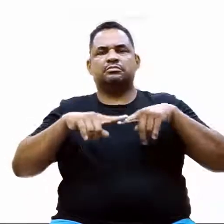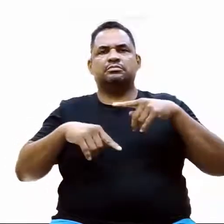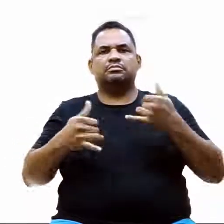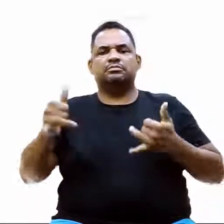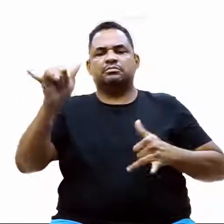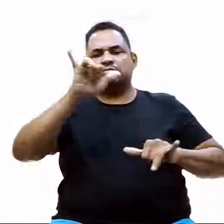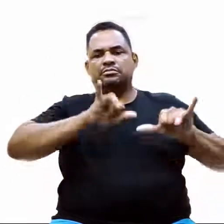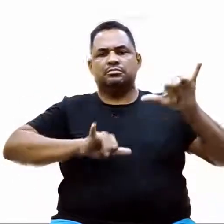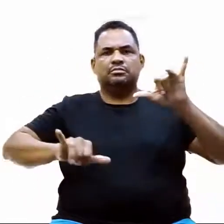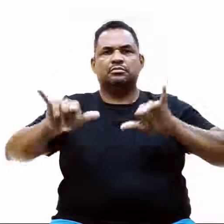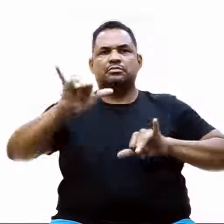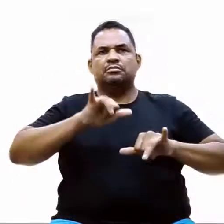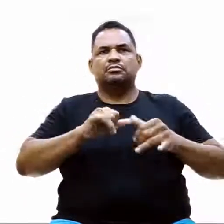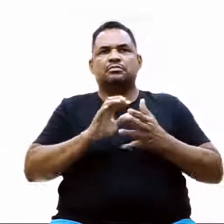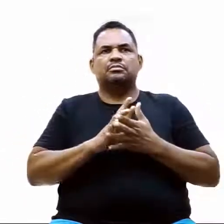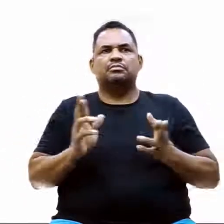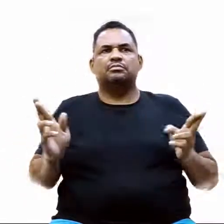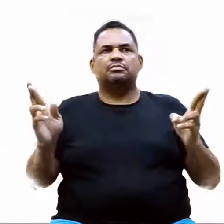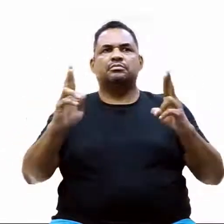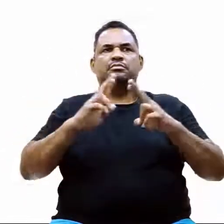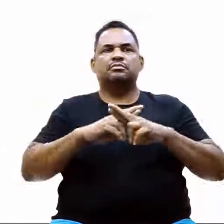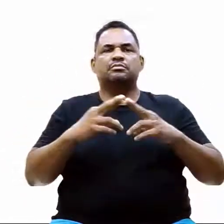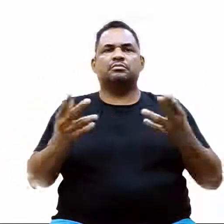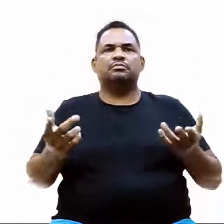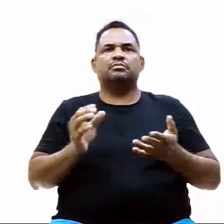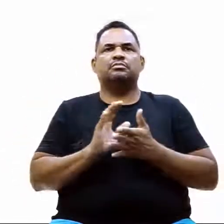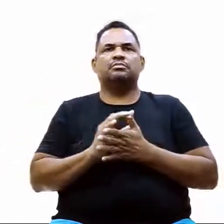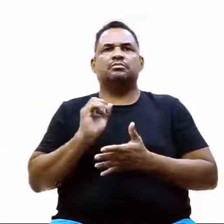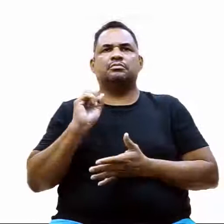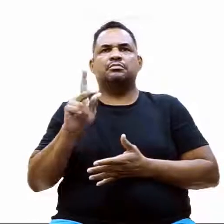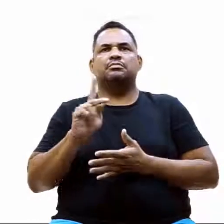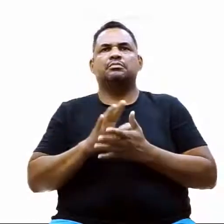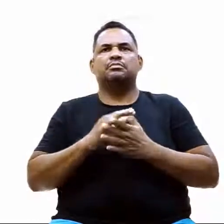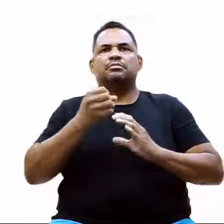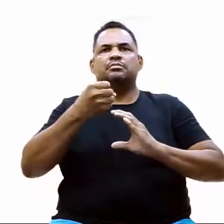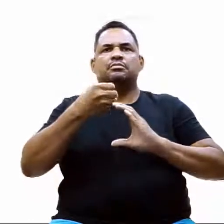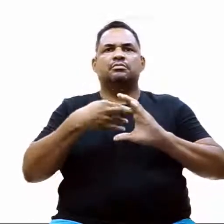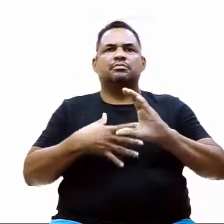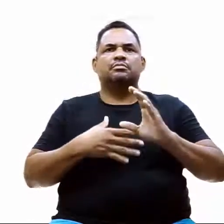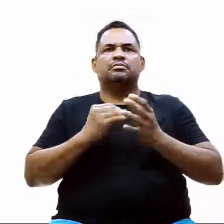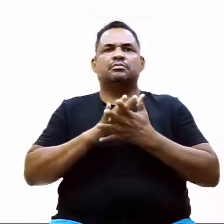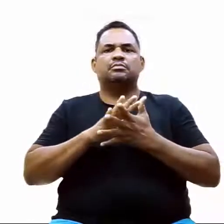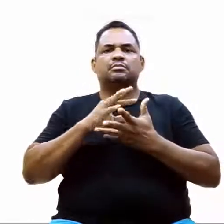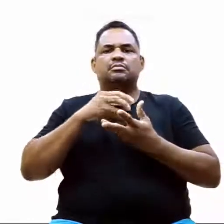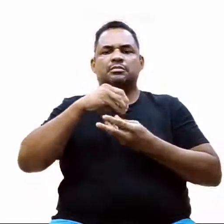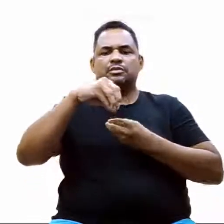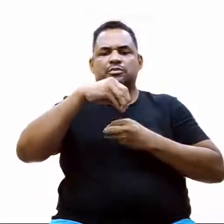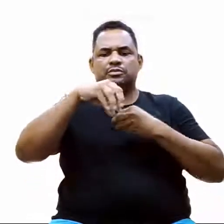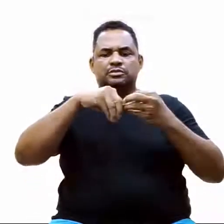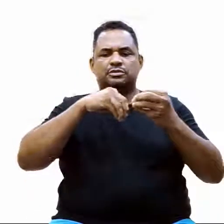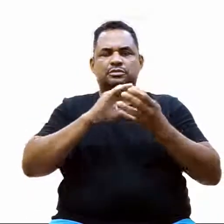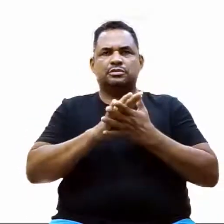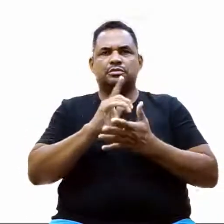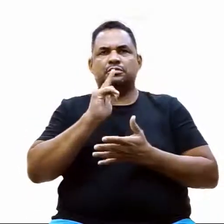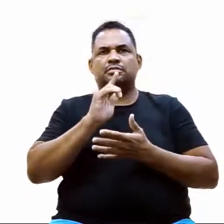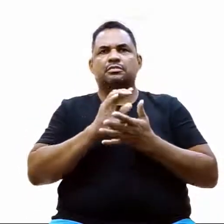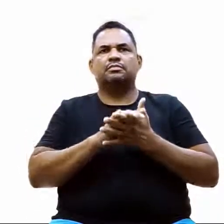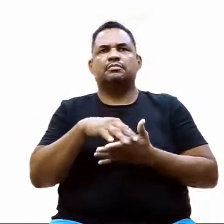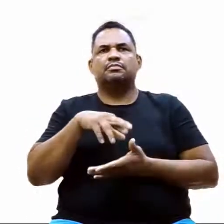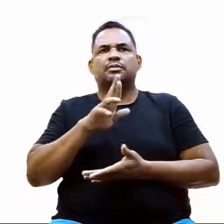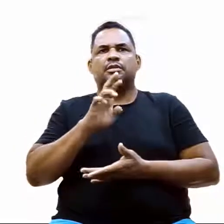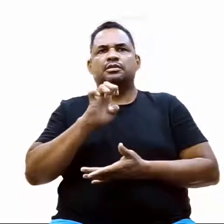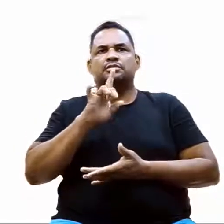a reação química, ok? Caracterizada na decomposição da água. Reagente, 9